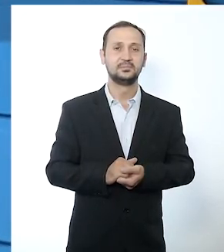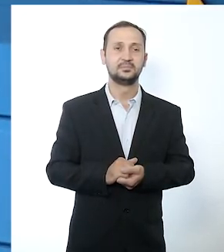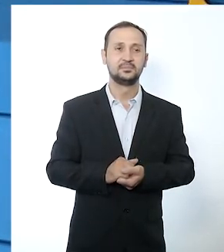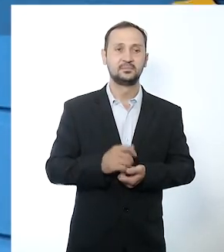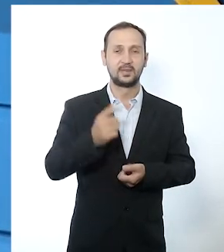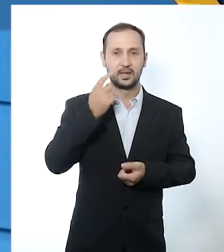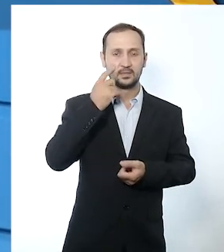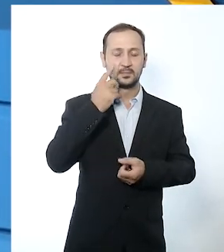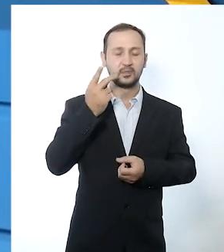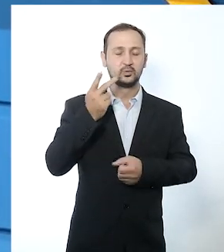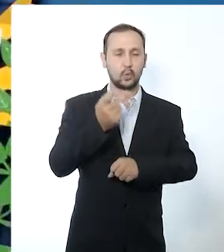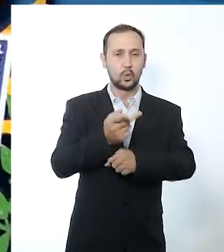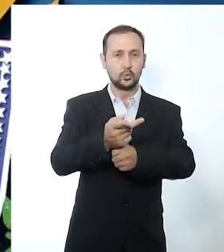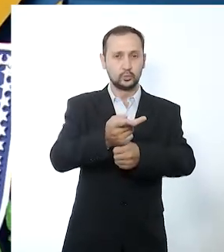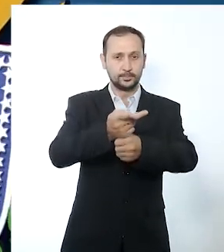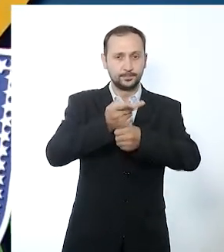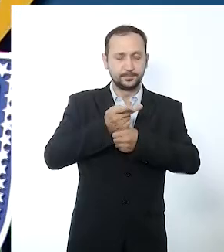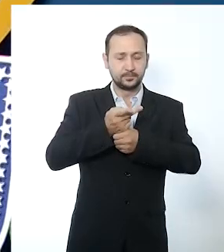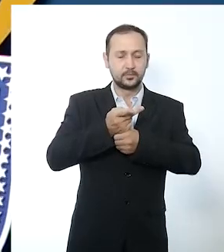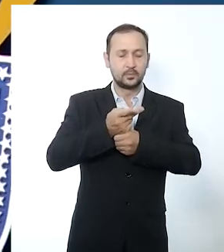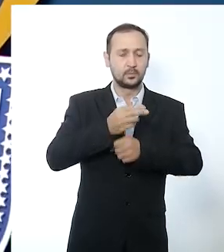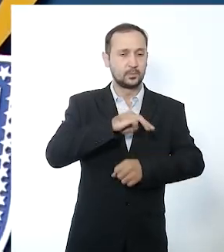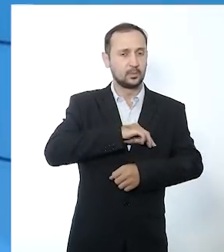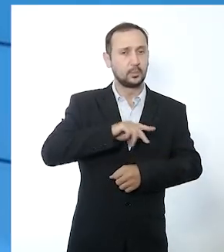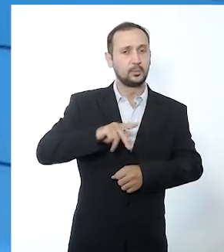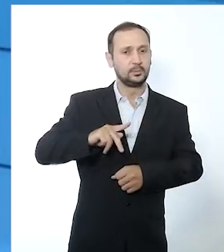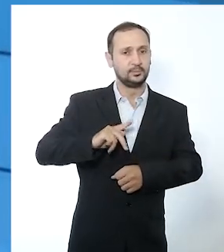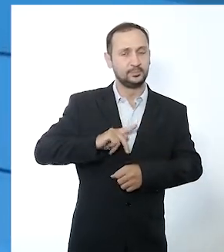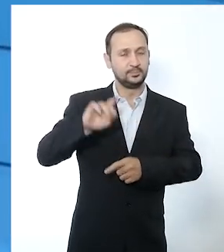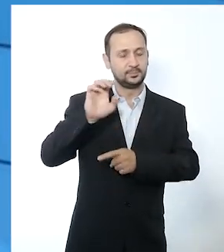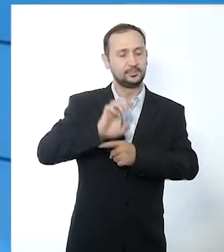Aos procuradores do Ministério Público Estadual.